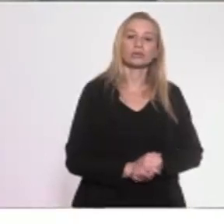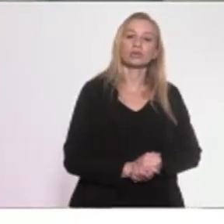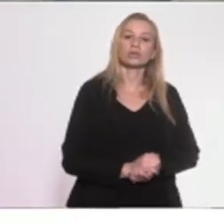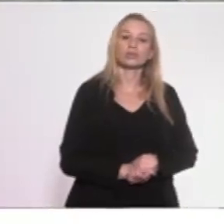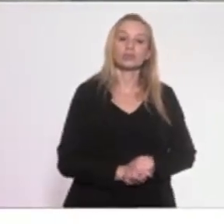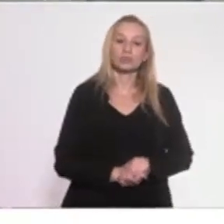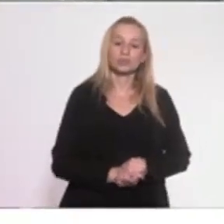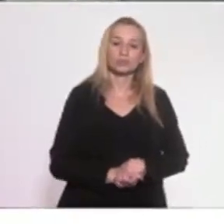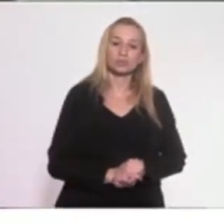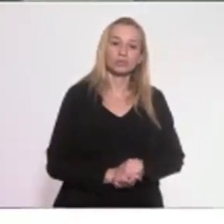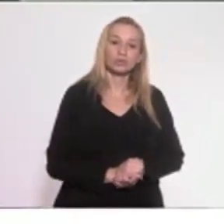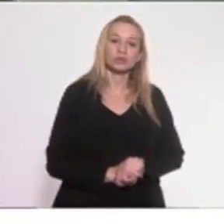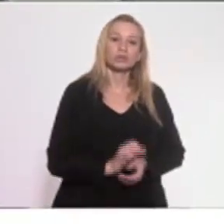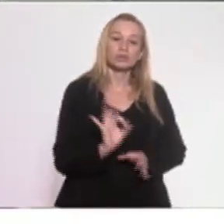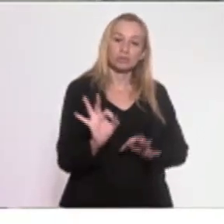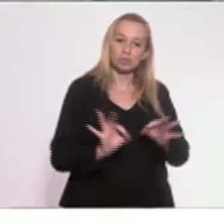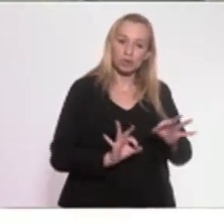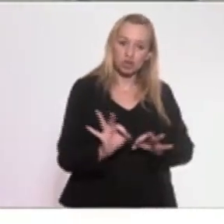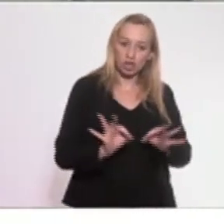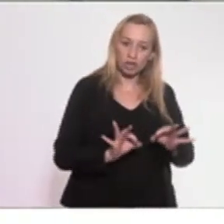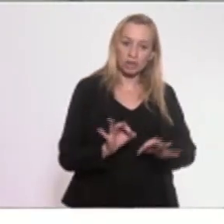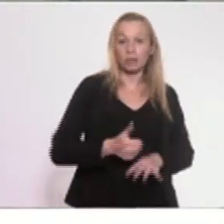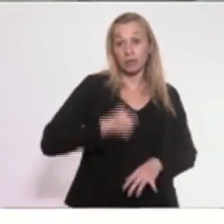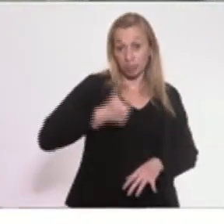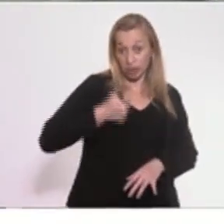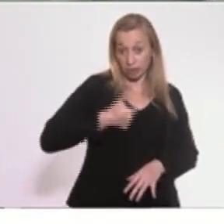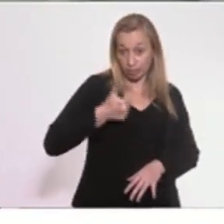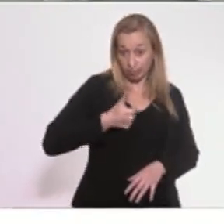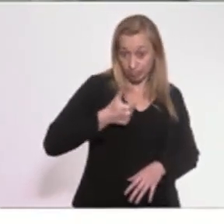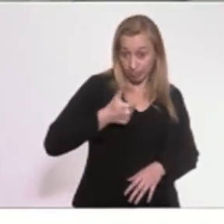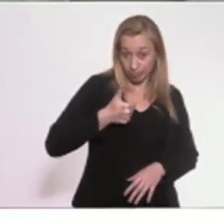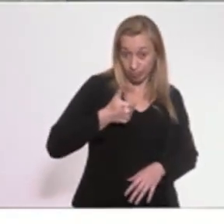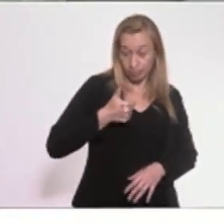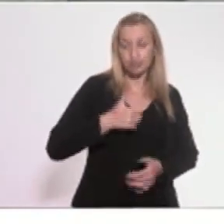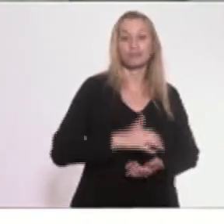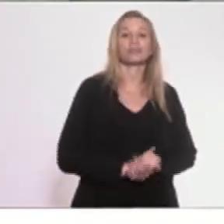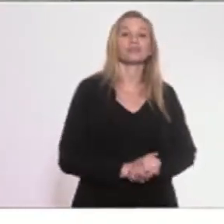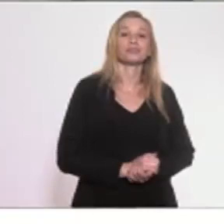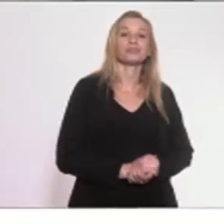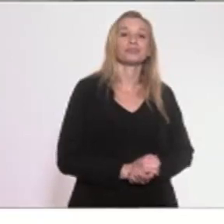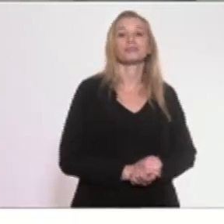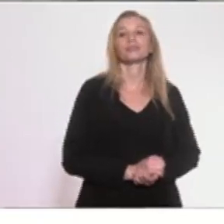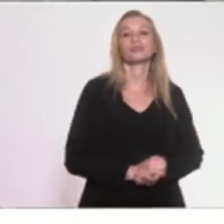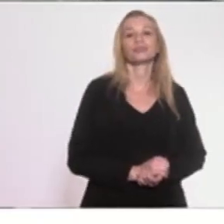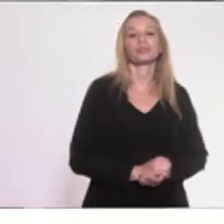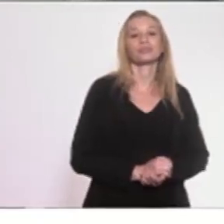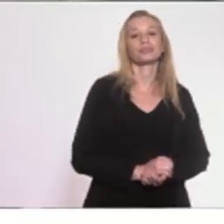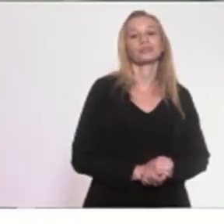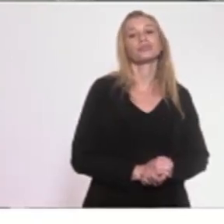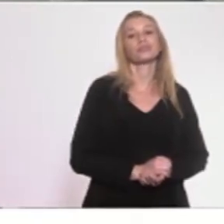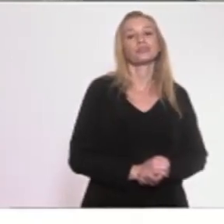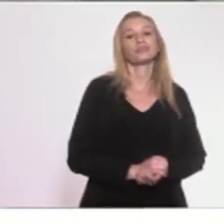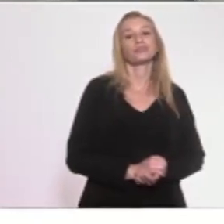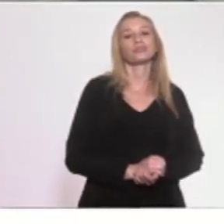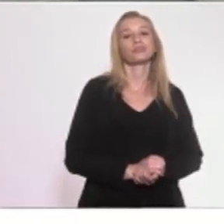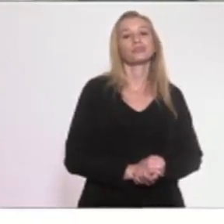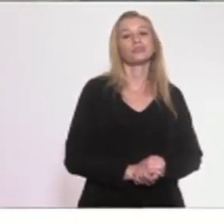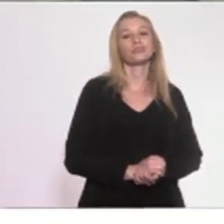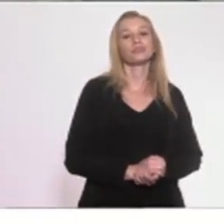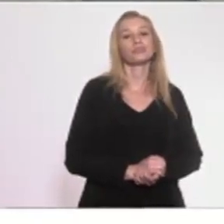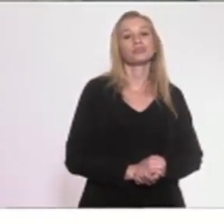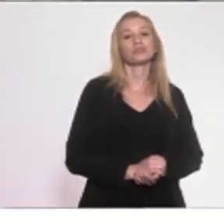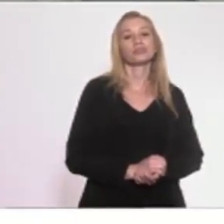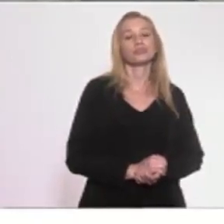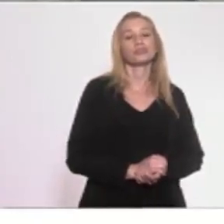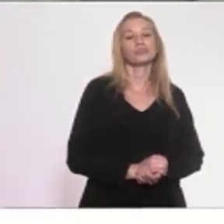ordem. O projeto está em primeira. Ok. O projeto está em primeira. Assessoria. O projeto está em primeira. Foi